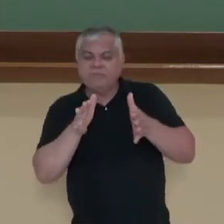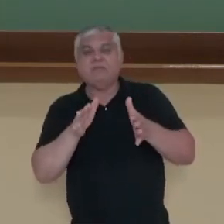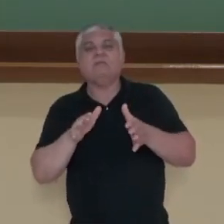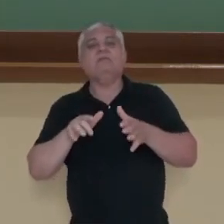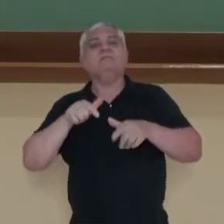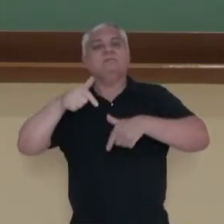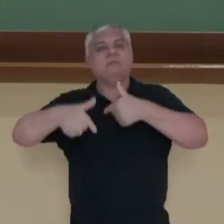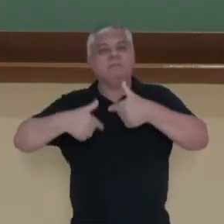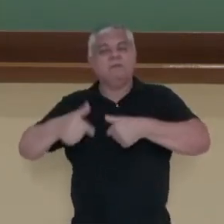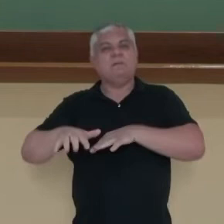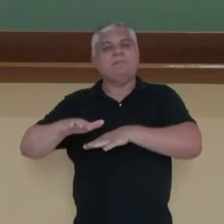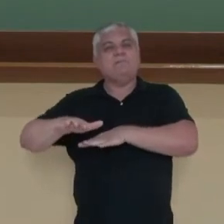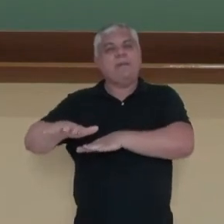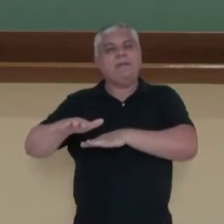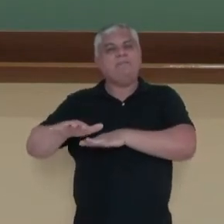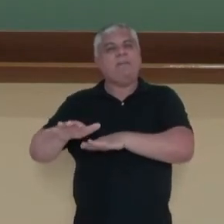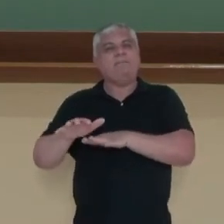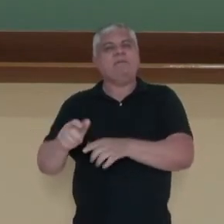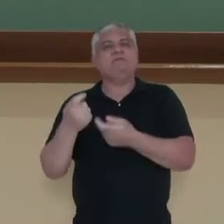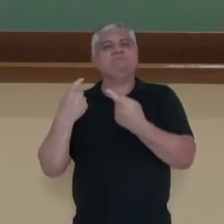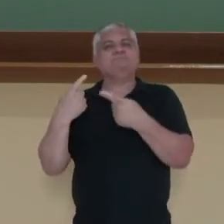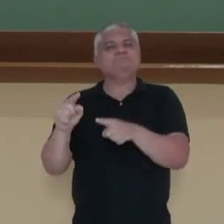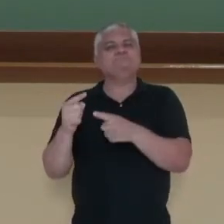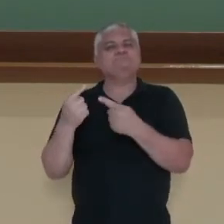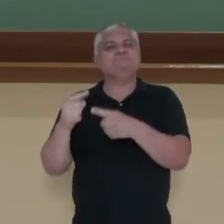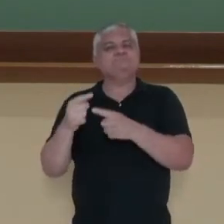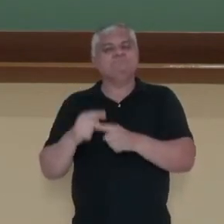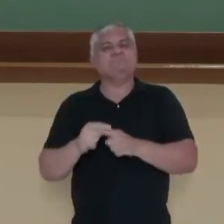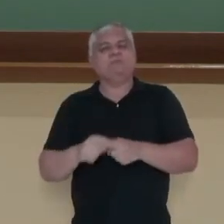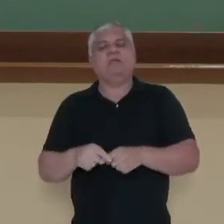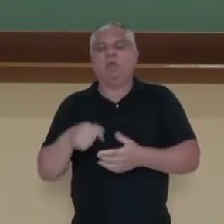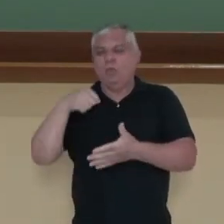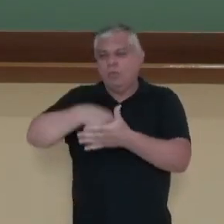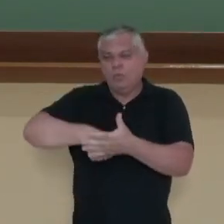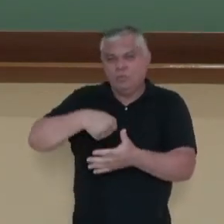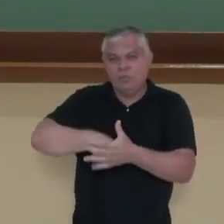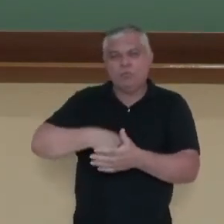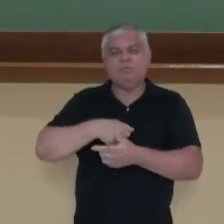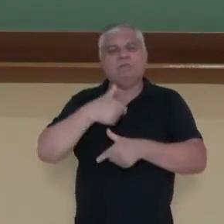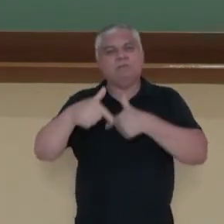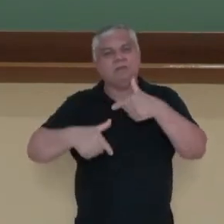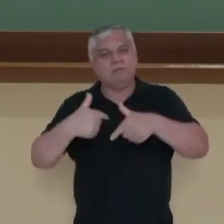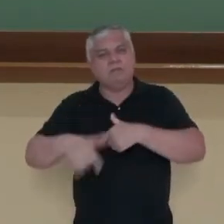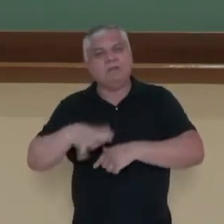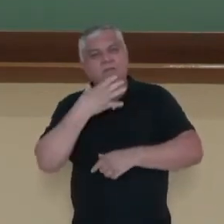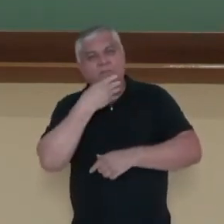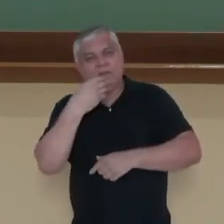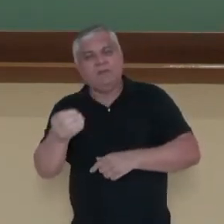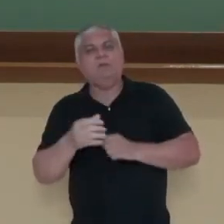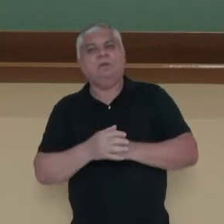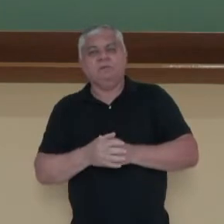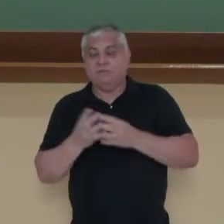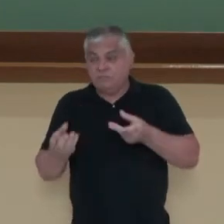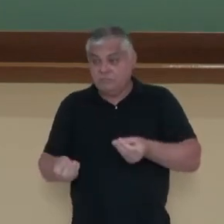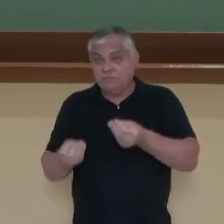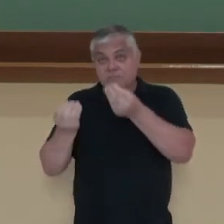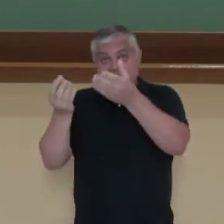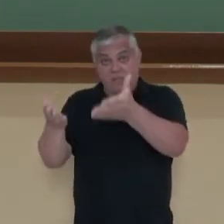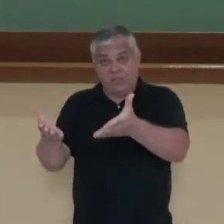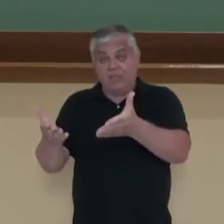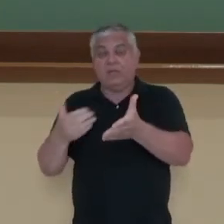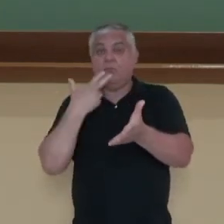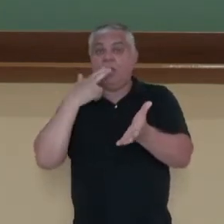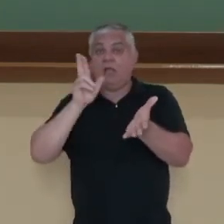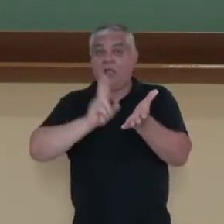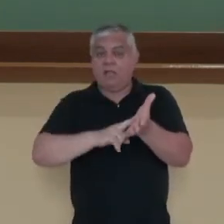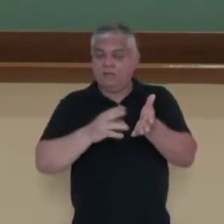trabalhadores vai continuar aí promovendo, né, por melhores condições de trabalho. E eles vão entregar ao parlamento, né, uma carta